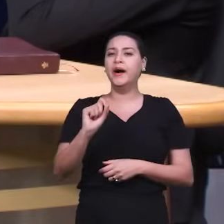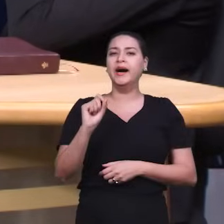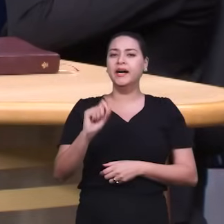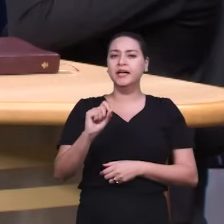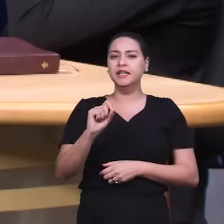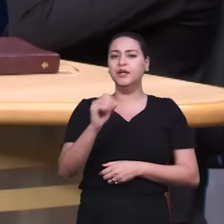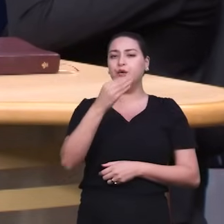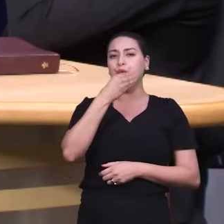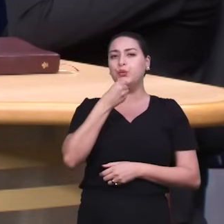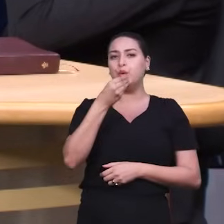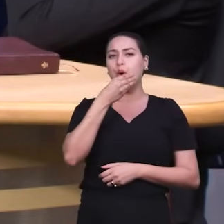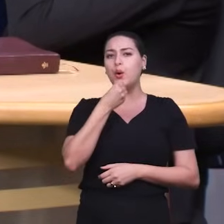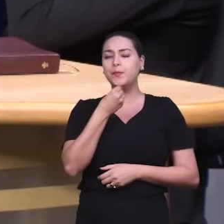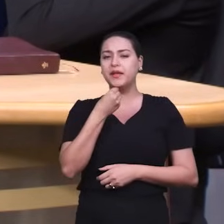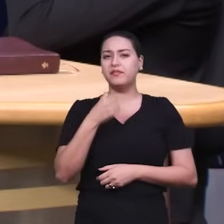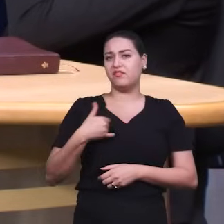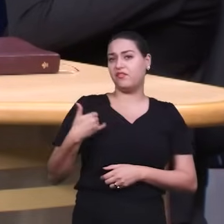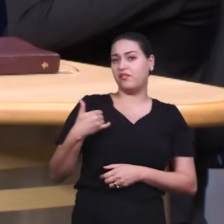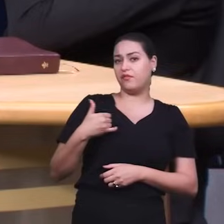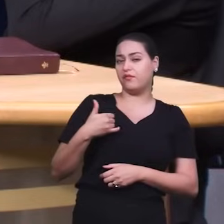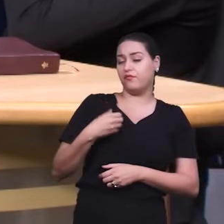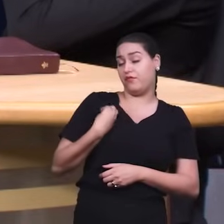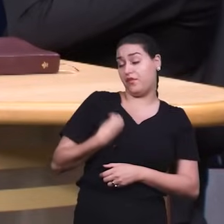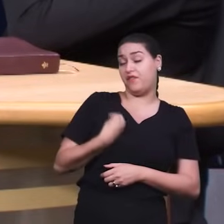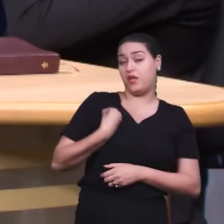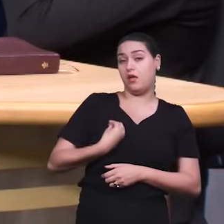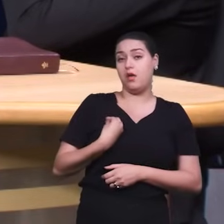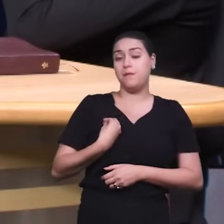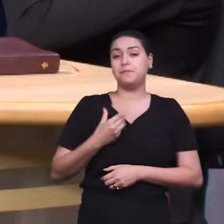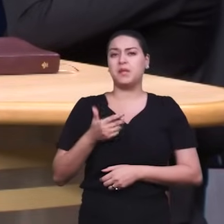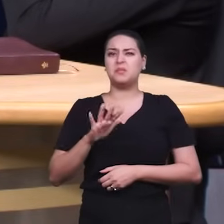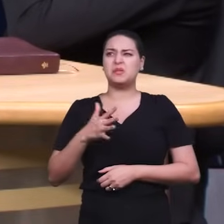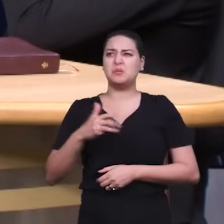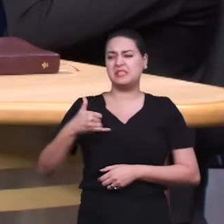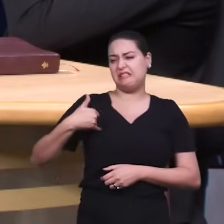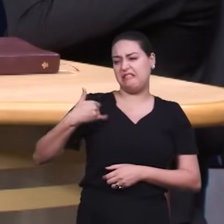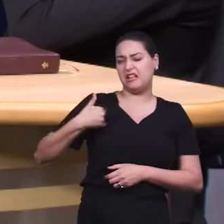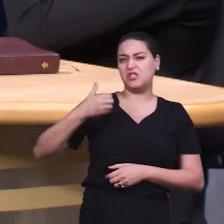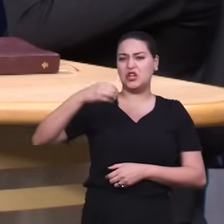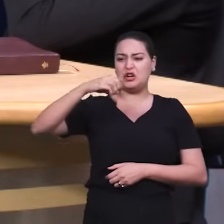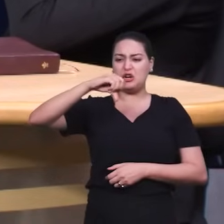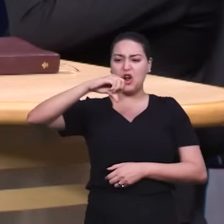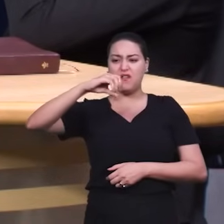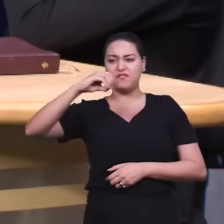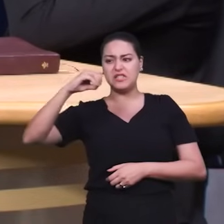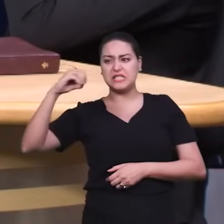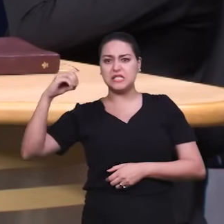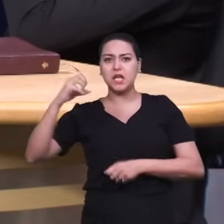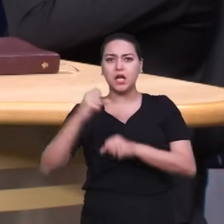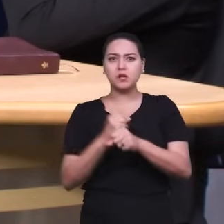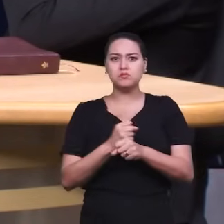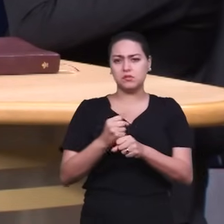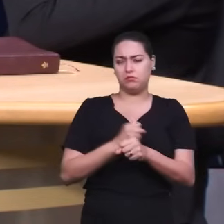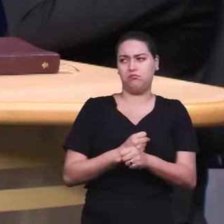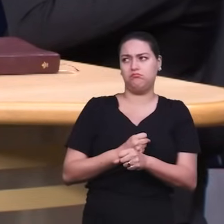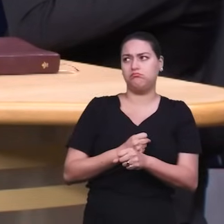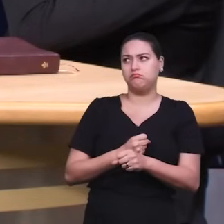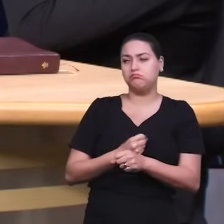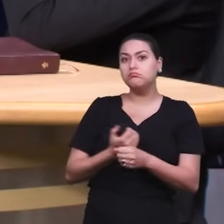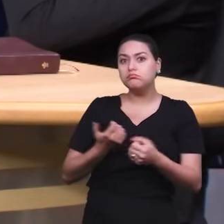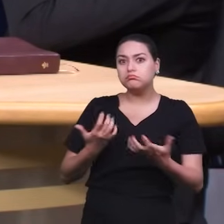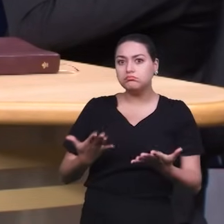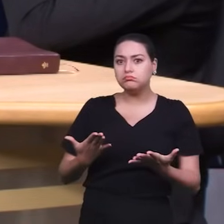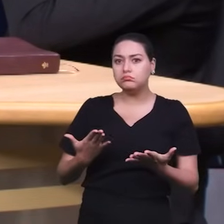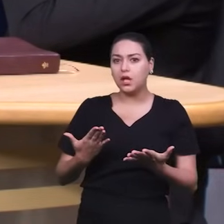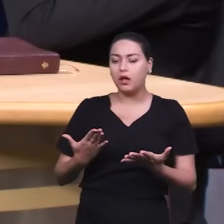viviam muito, pessoas vivendo assim 900 Sim. anos, 800 anos. É claro que a gente não tem como afirmar